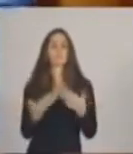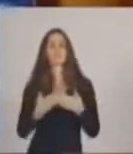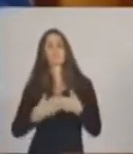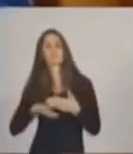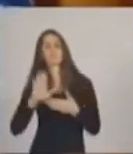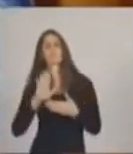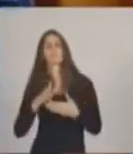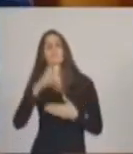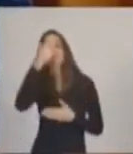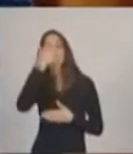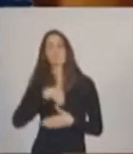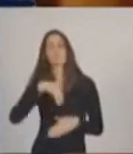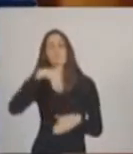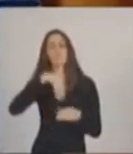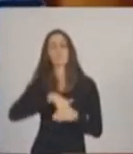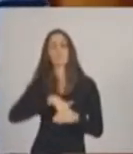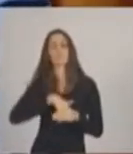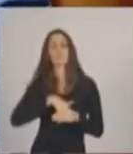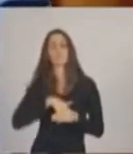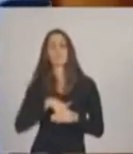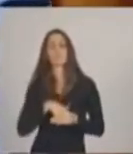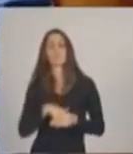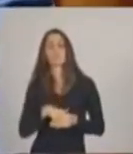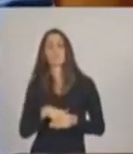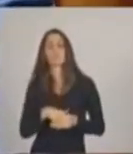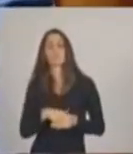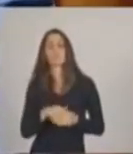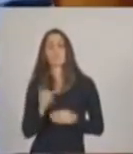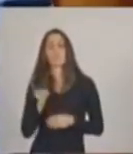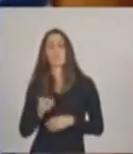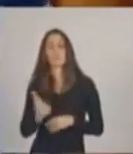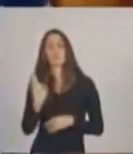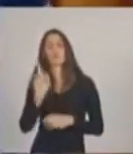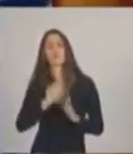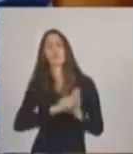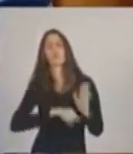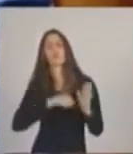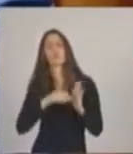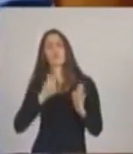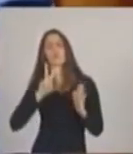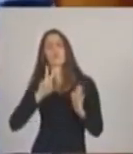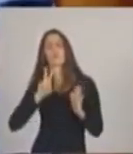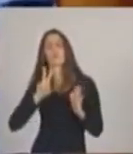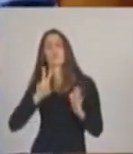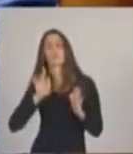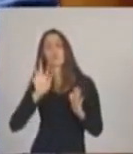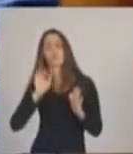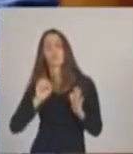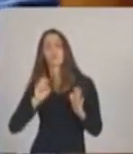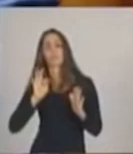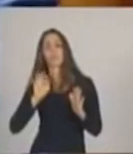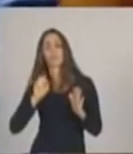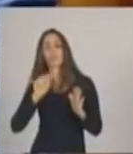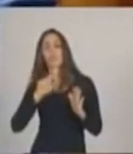manifestar o meu voto pela manutenção do veto total e colocar a matéria em discussão.